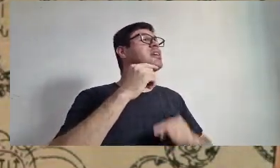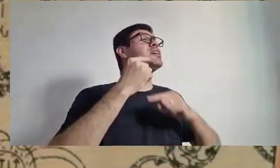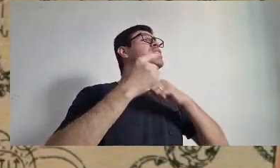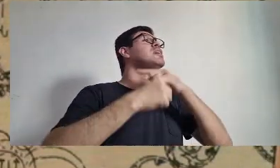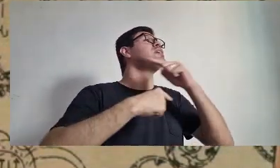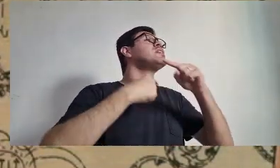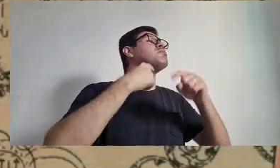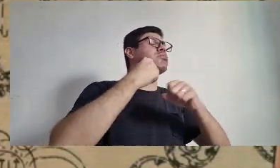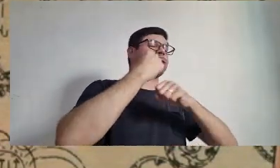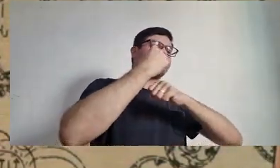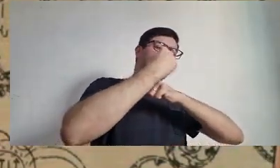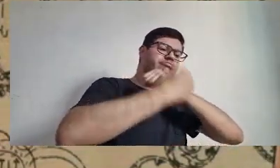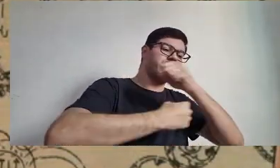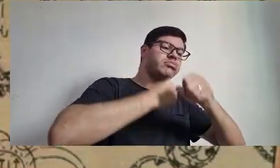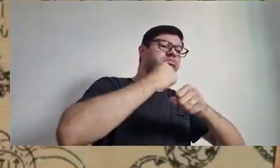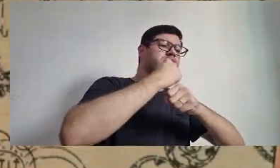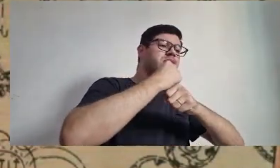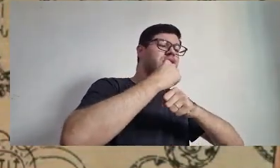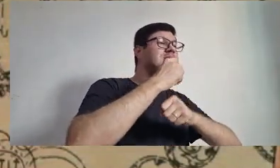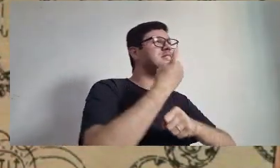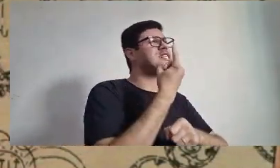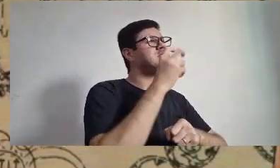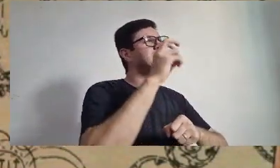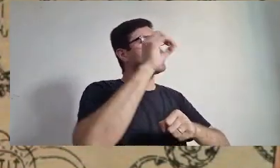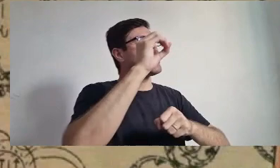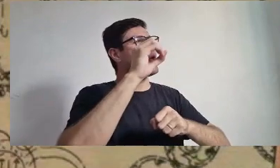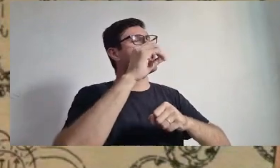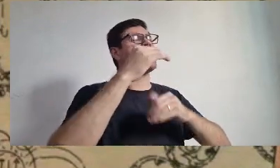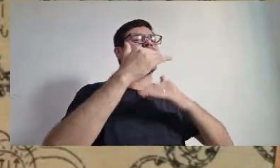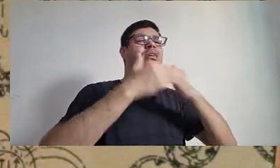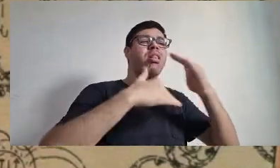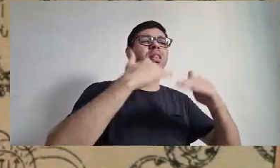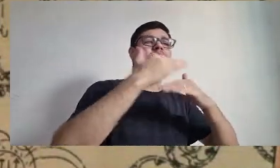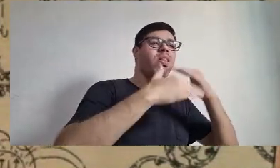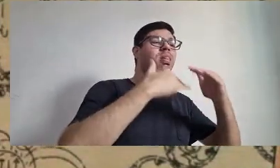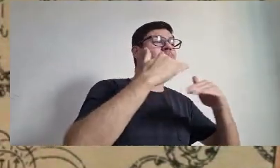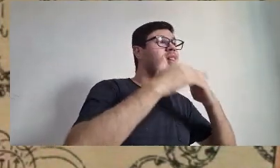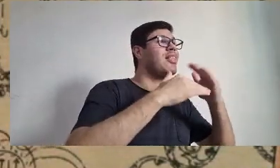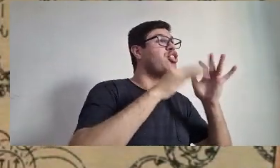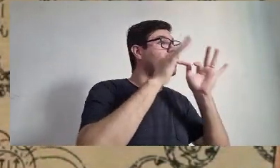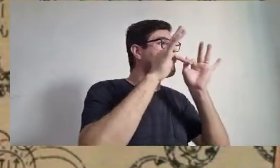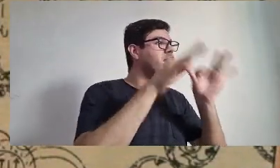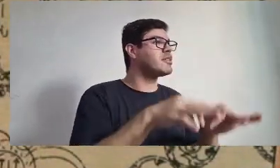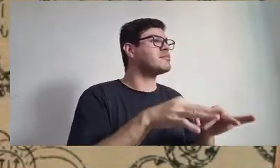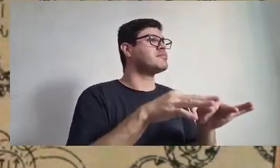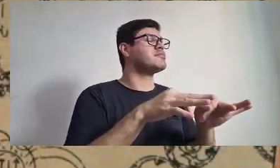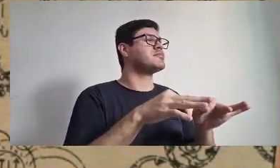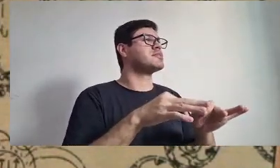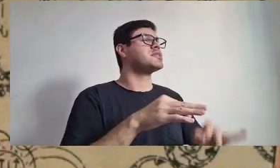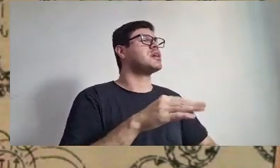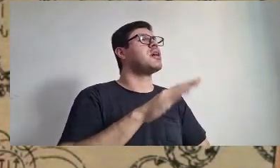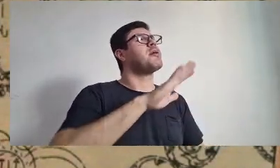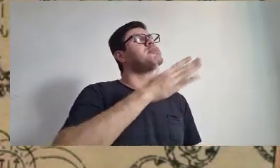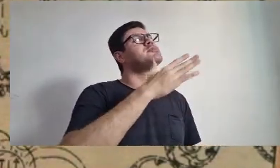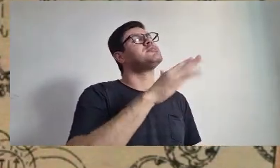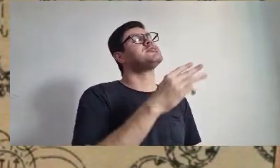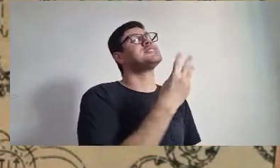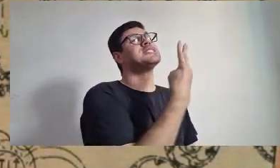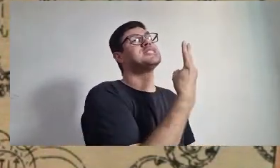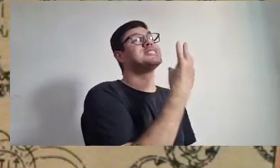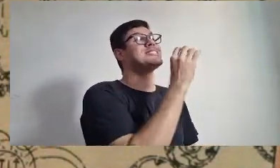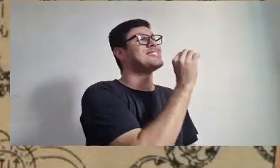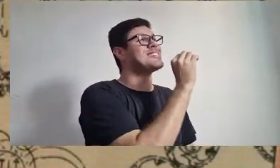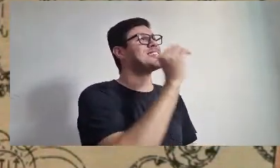ano 150, depois 180, no final era 300 cruzeiros